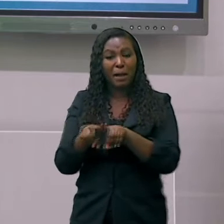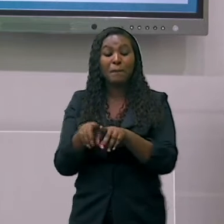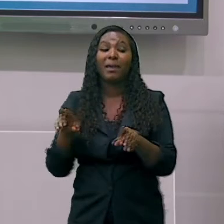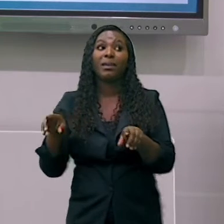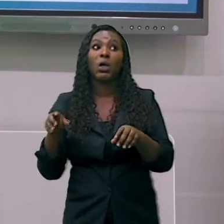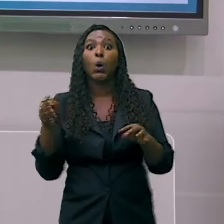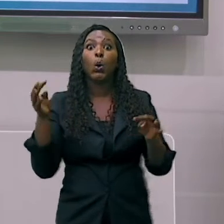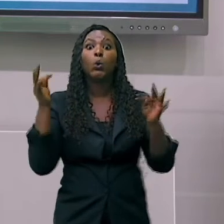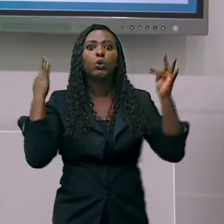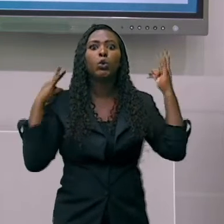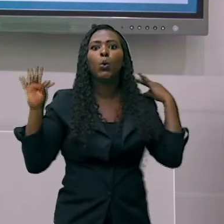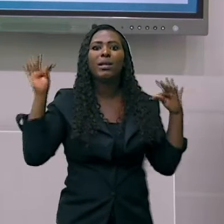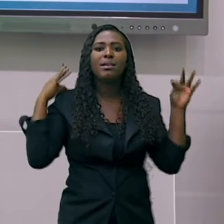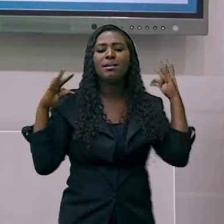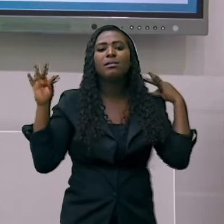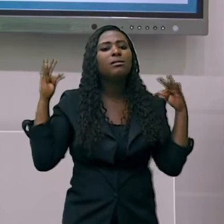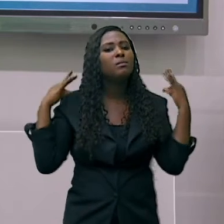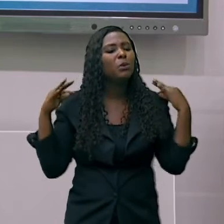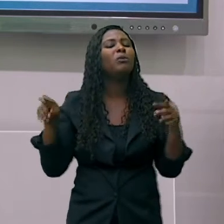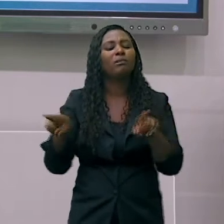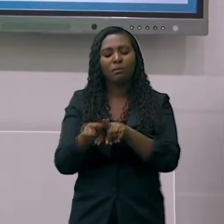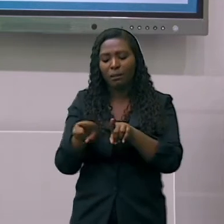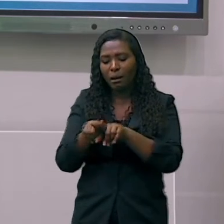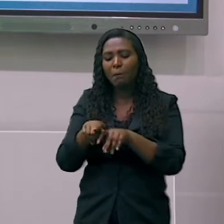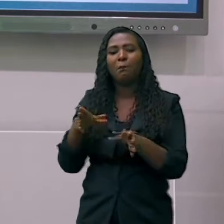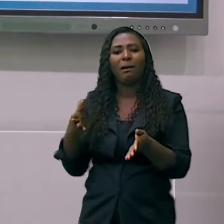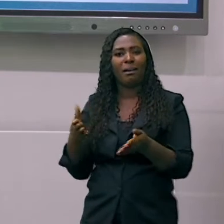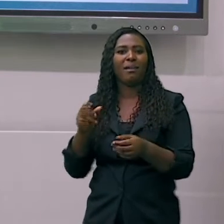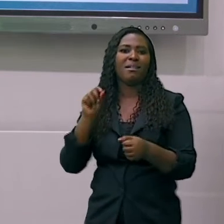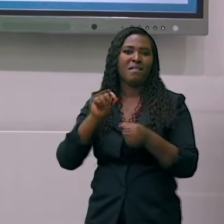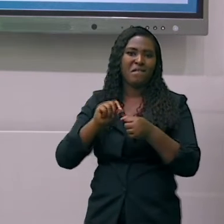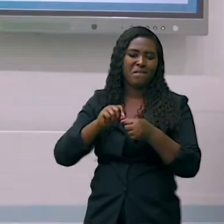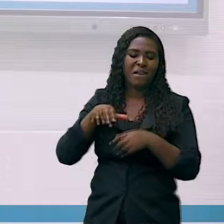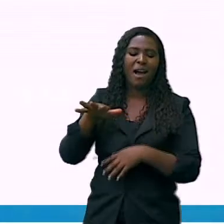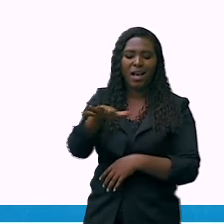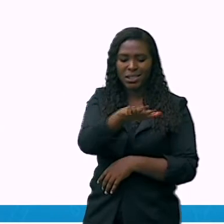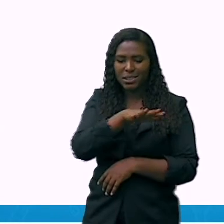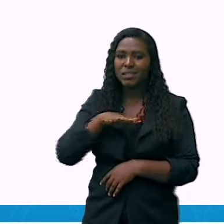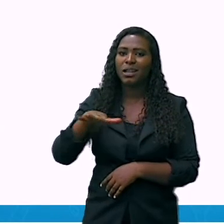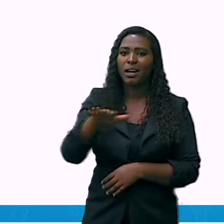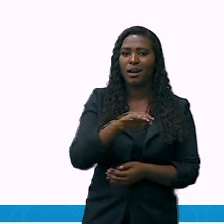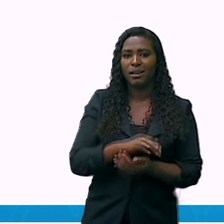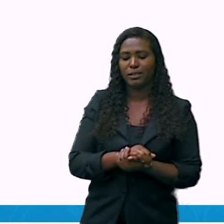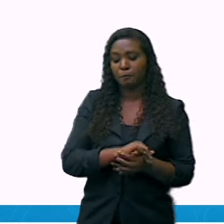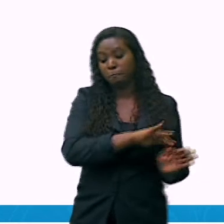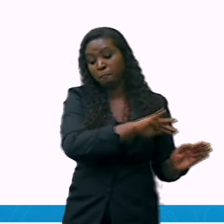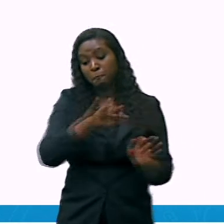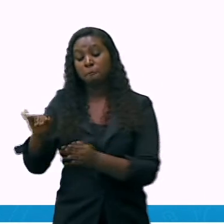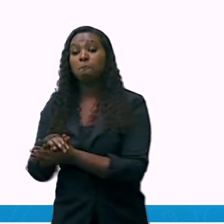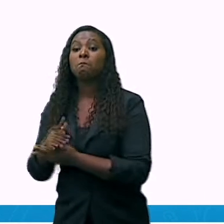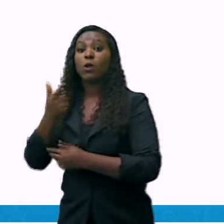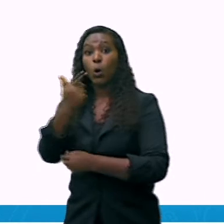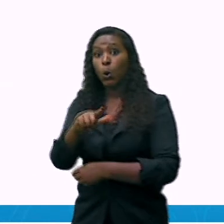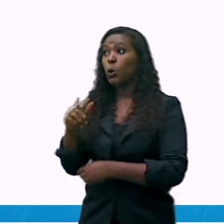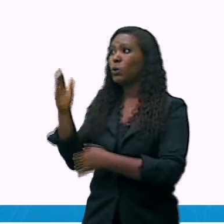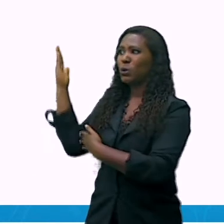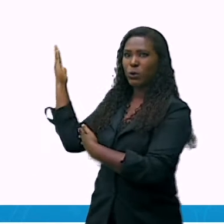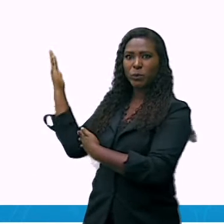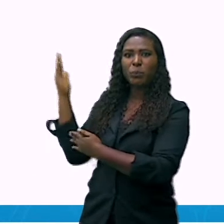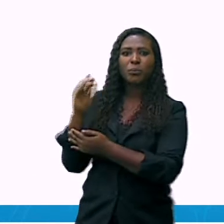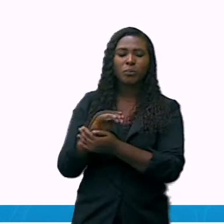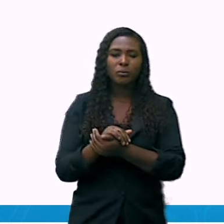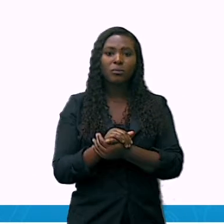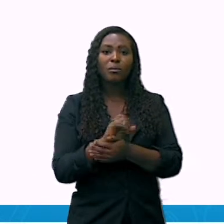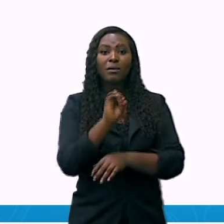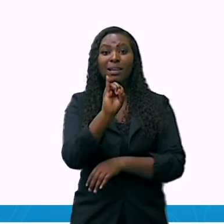turísticas. O próximo é o Oceano Índico. Ele localiza-se entre a porção